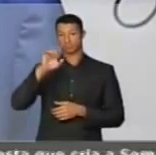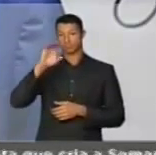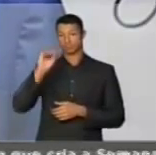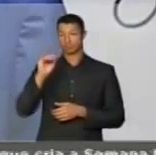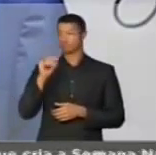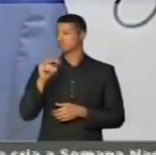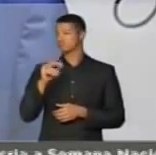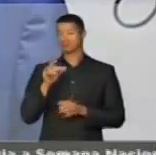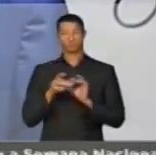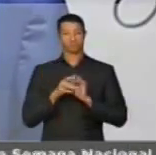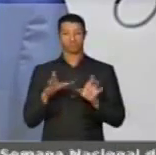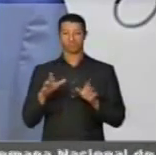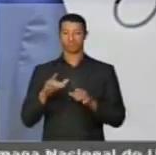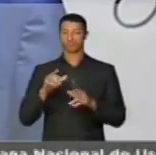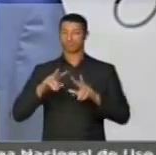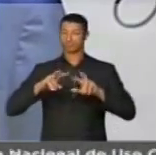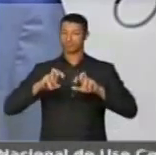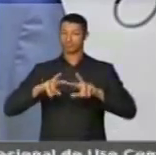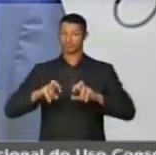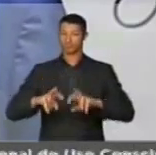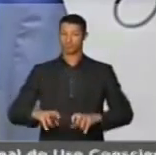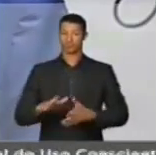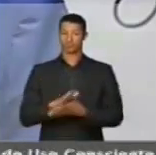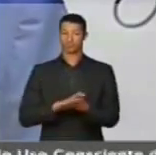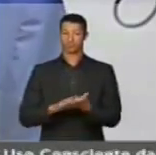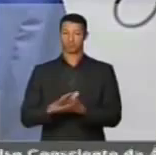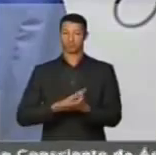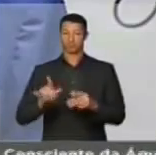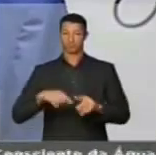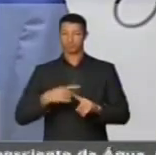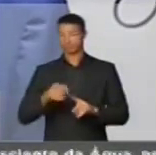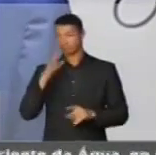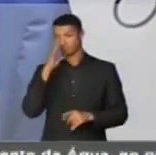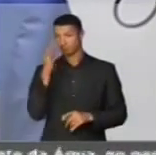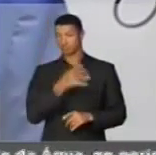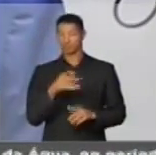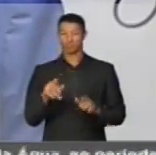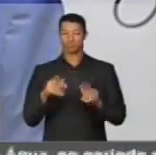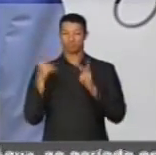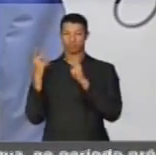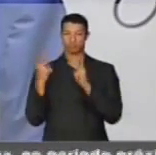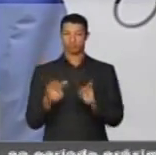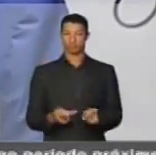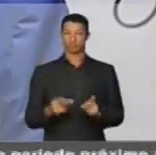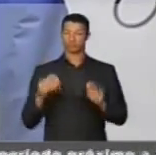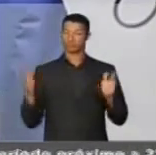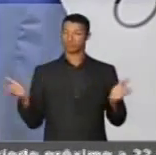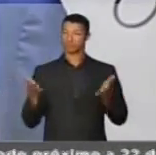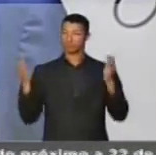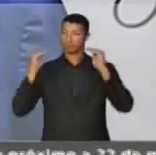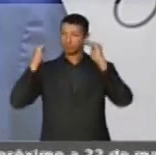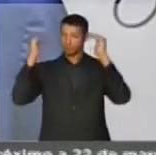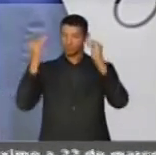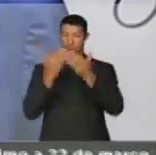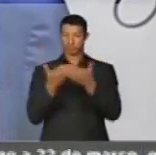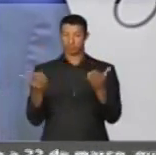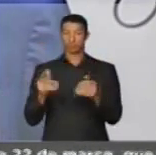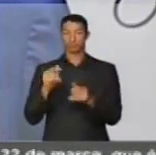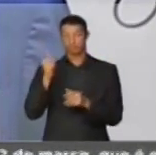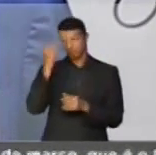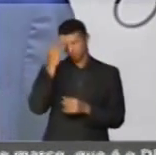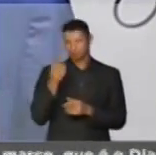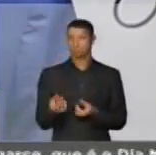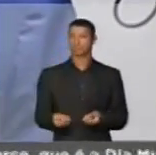não permite investimentos mais ousados num projeto de prospecção que Vossa Excelência sabe é